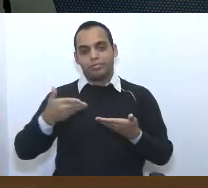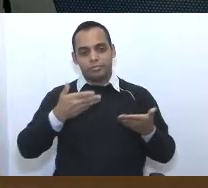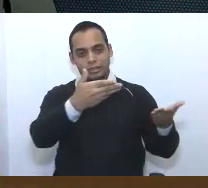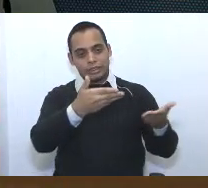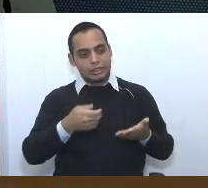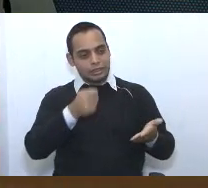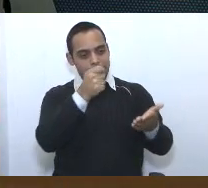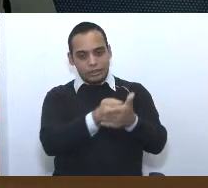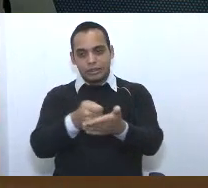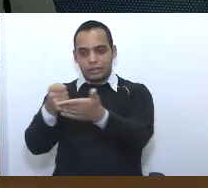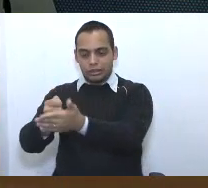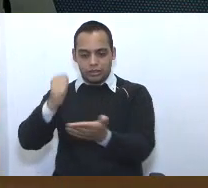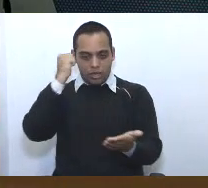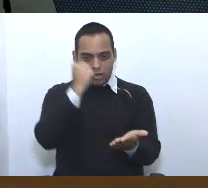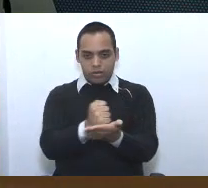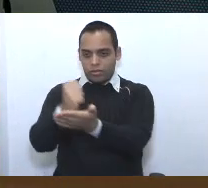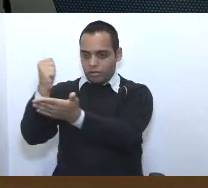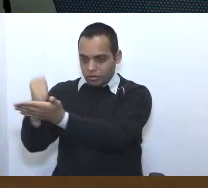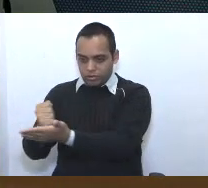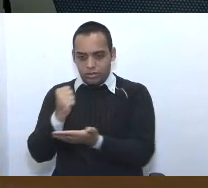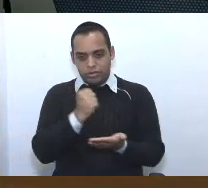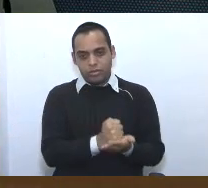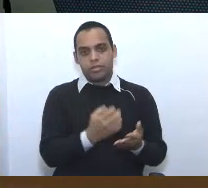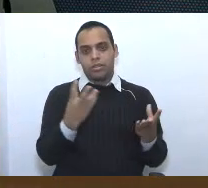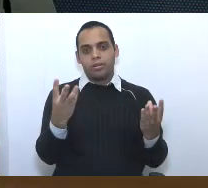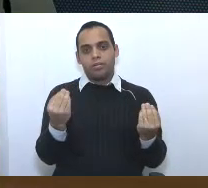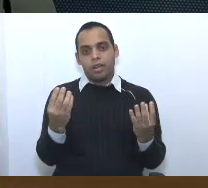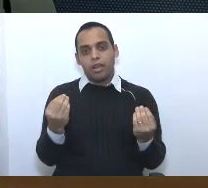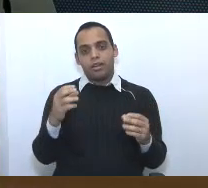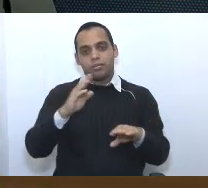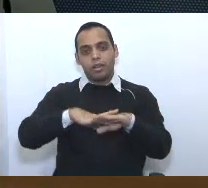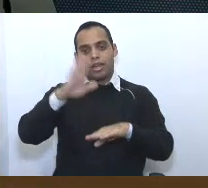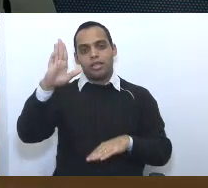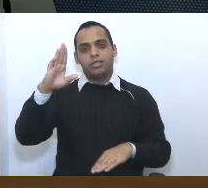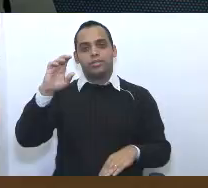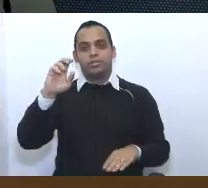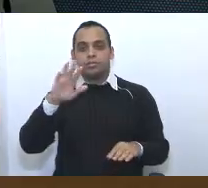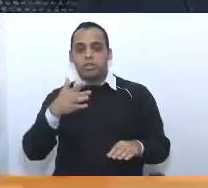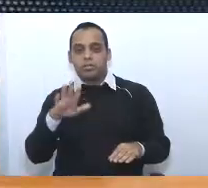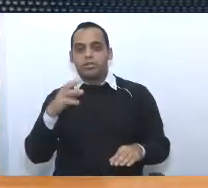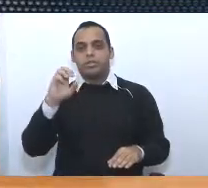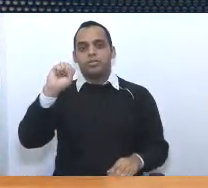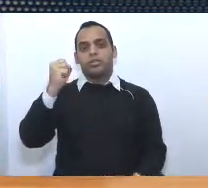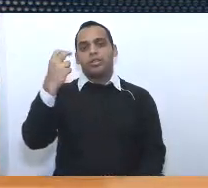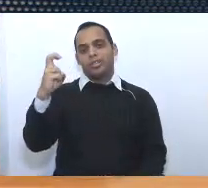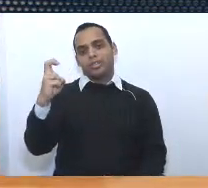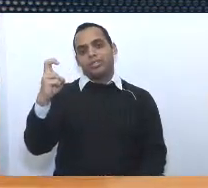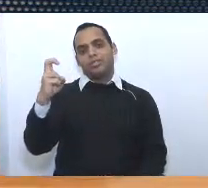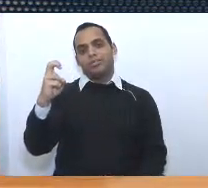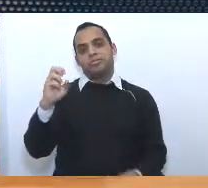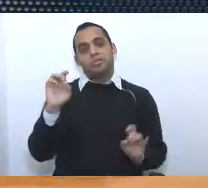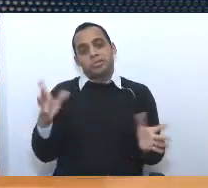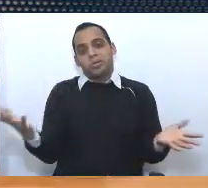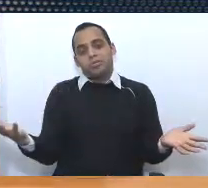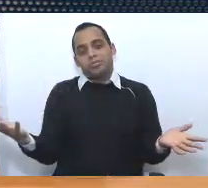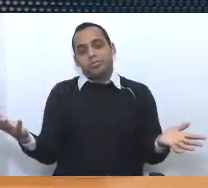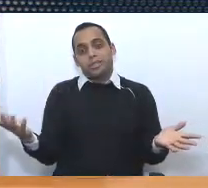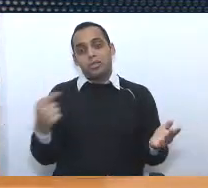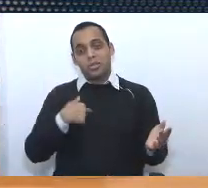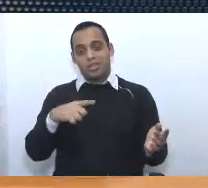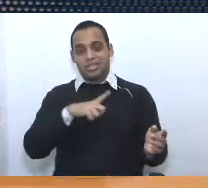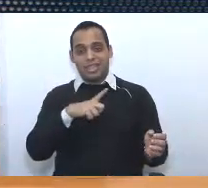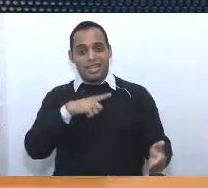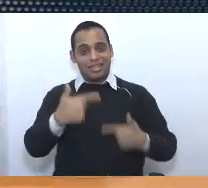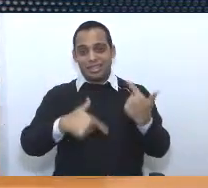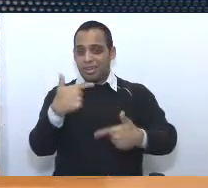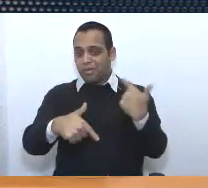30 anos, nós temos 85 procuradores. Hoje, nós já temos uma demanda grande